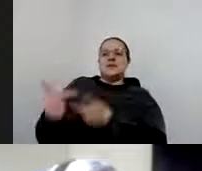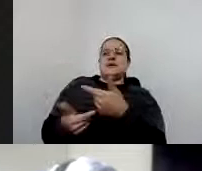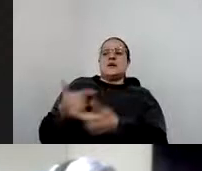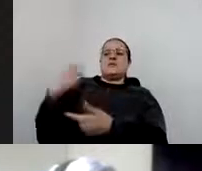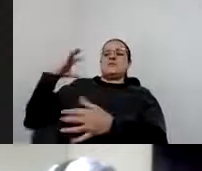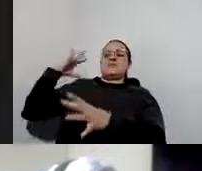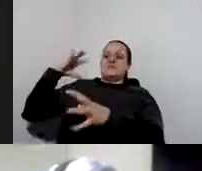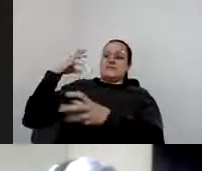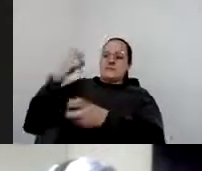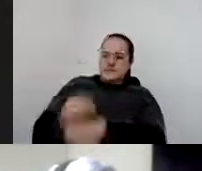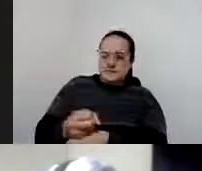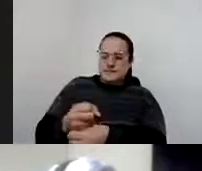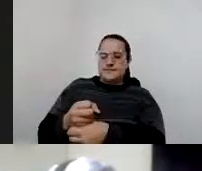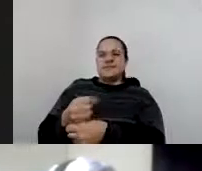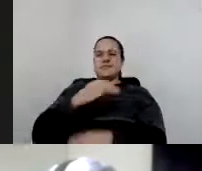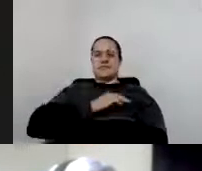tem de